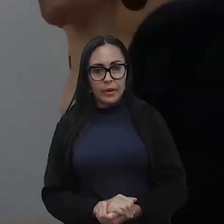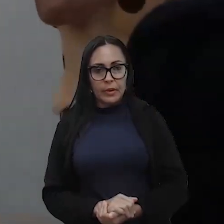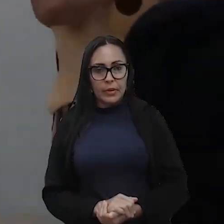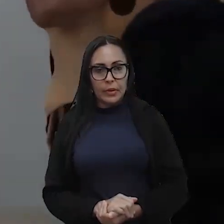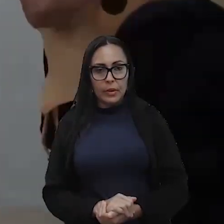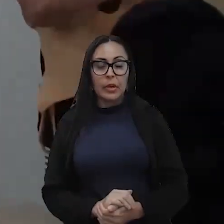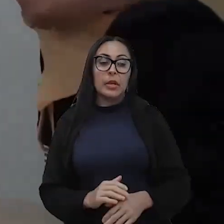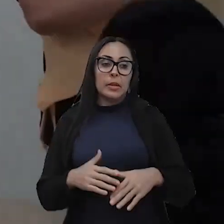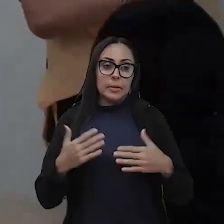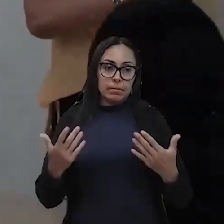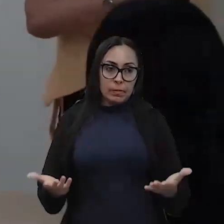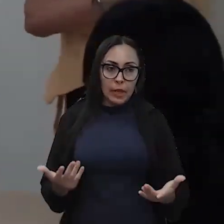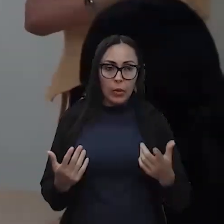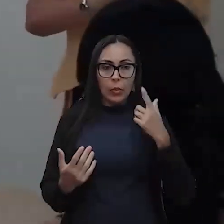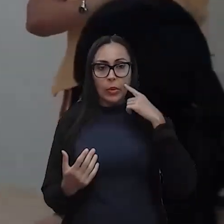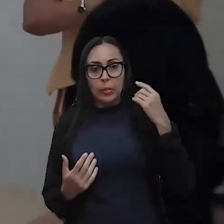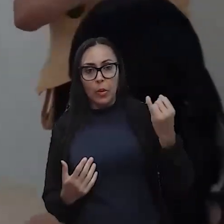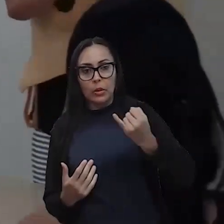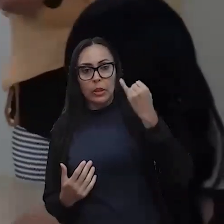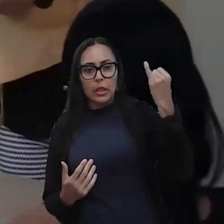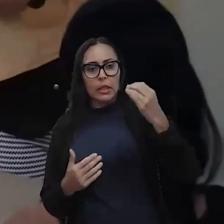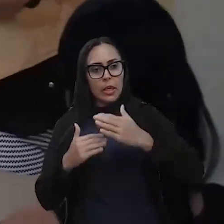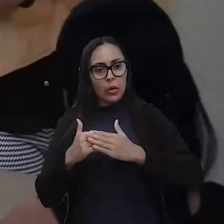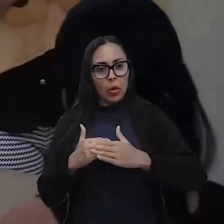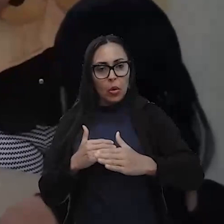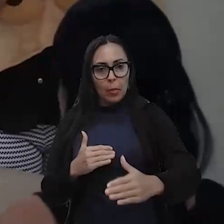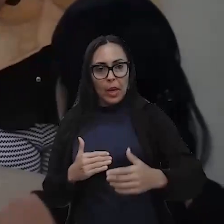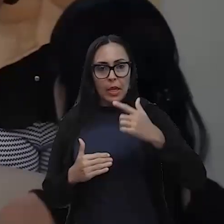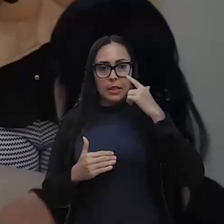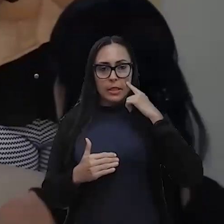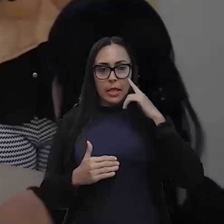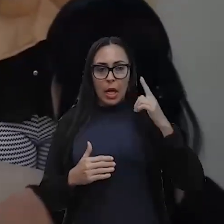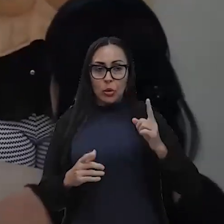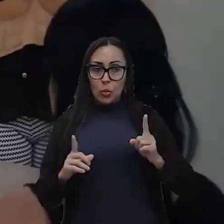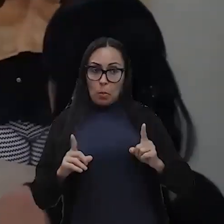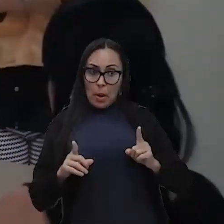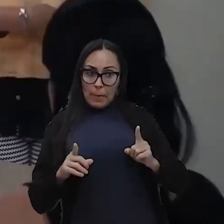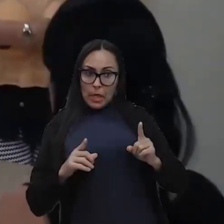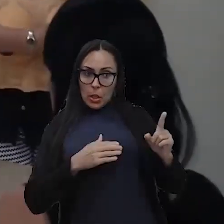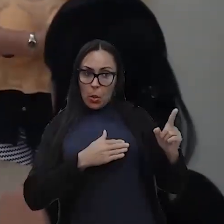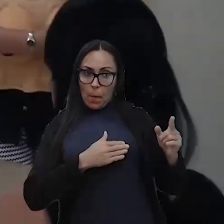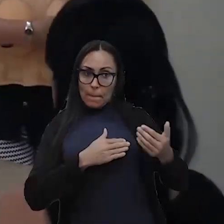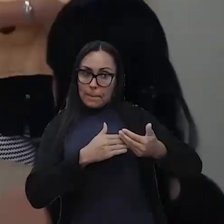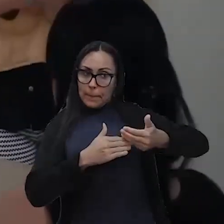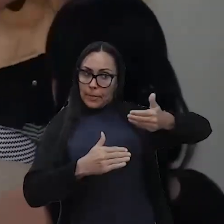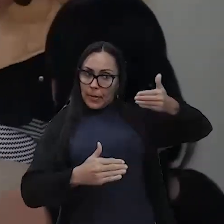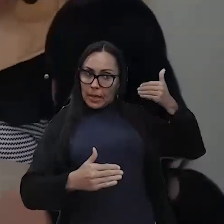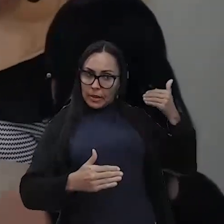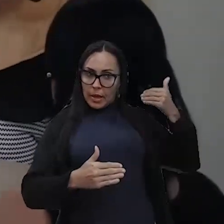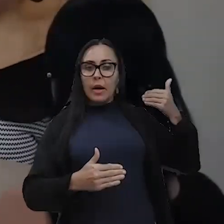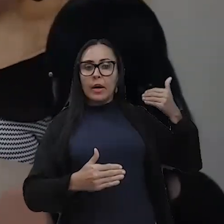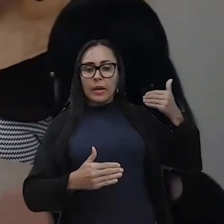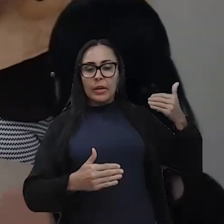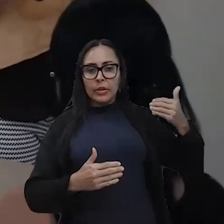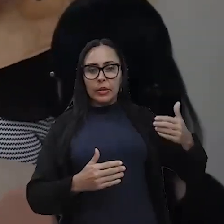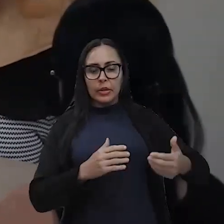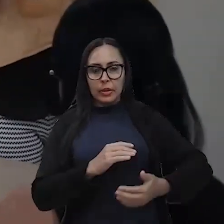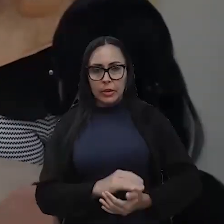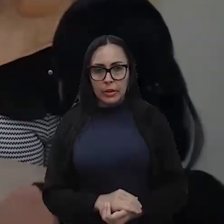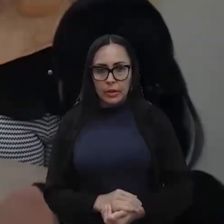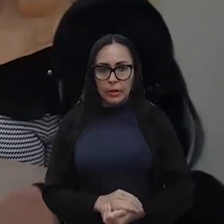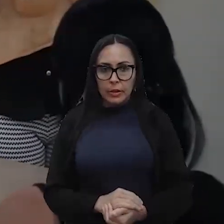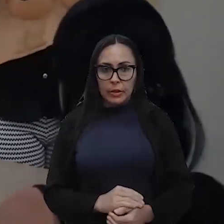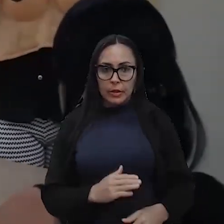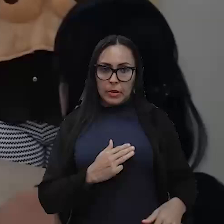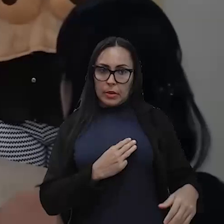ideal, gente, é começar do mamilo para trás, certo? Do mamilo para trás, para você ter uma dimensão de onde você já